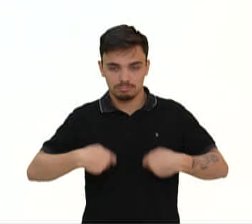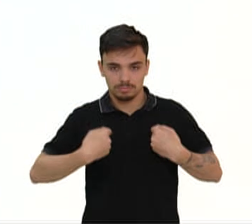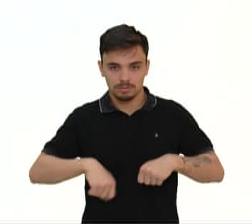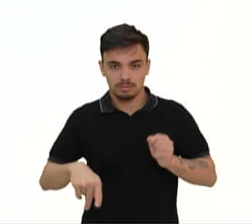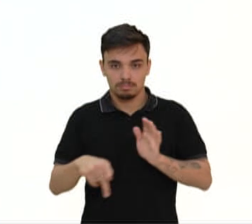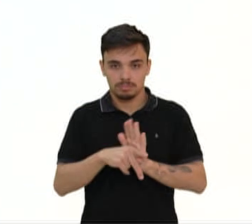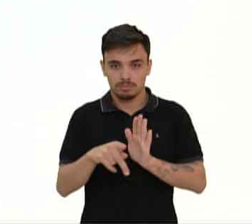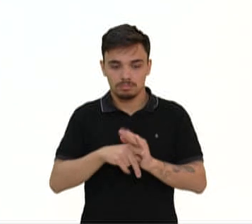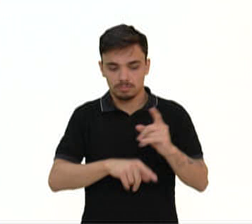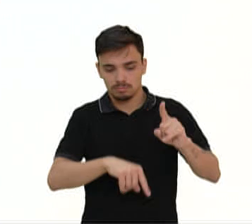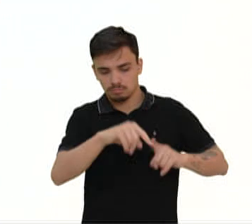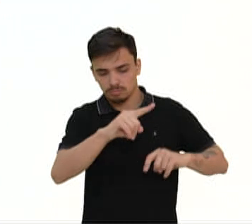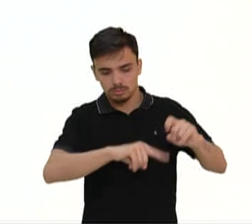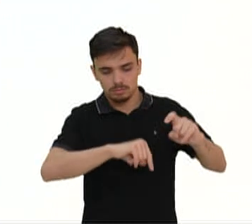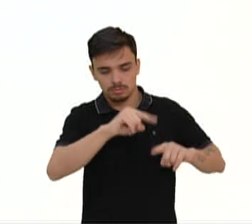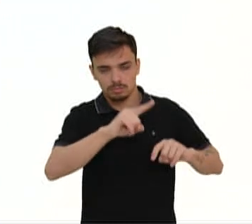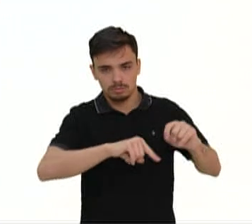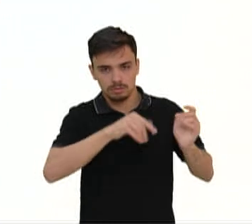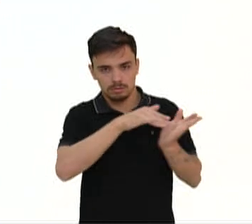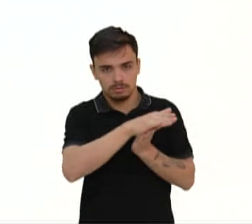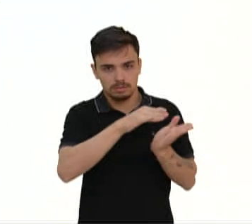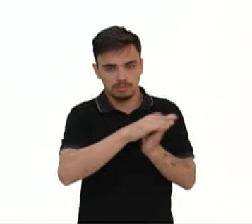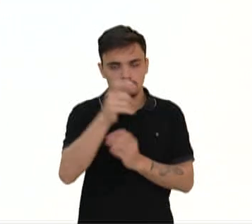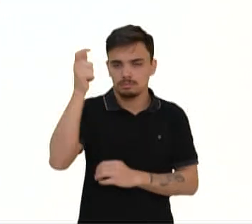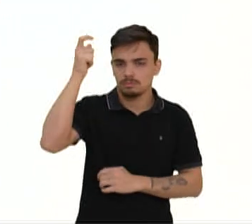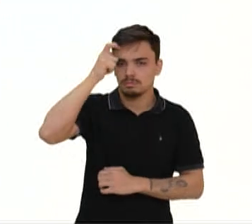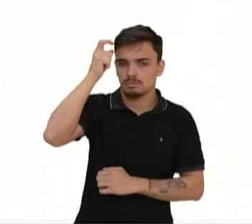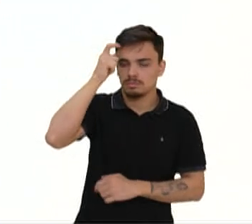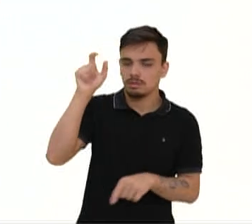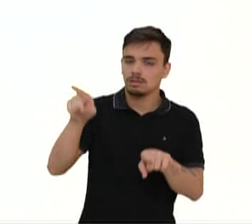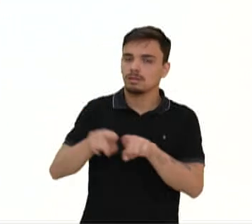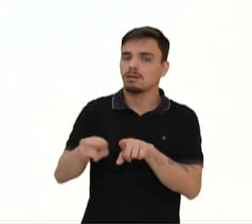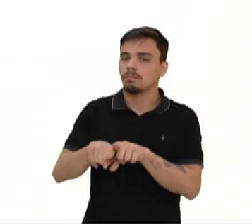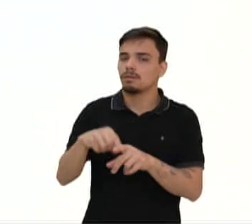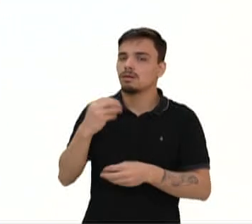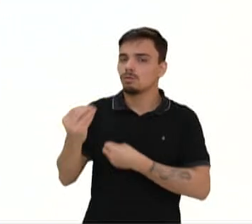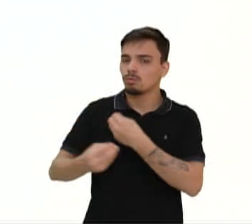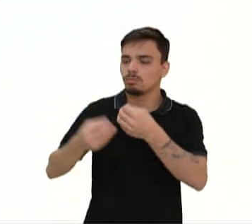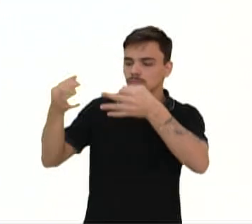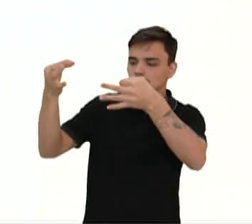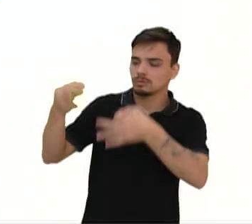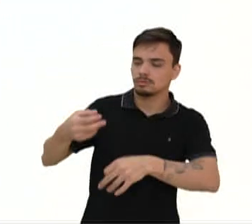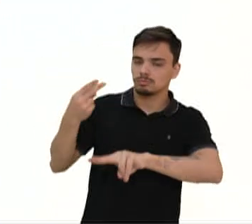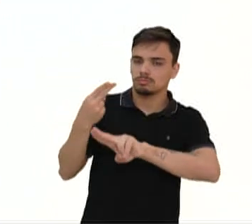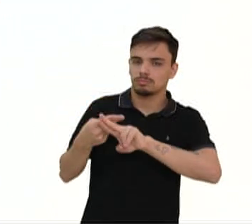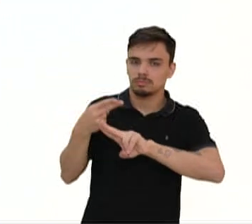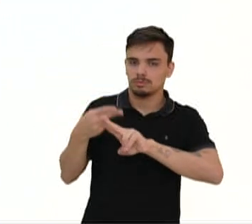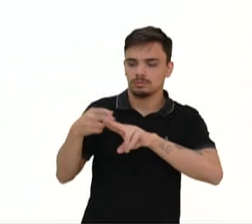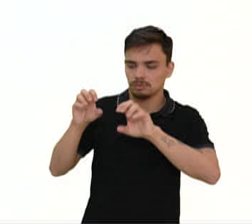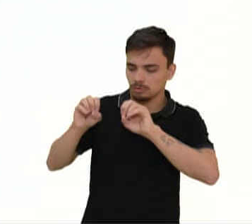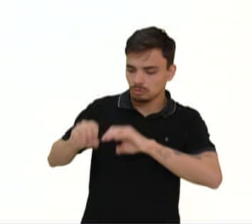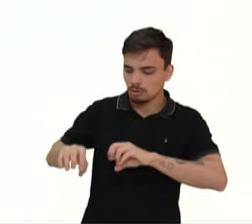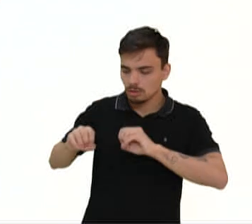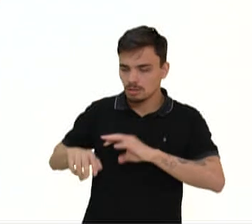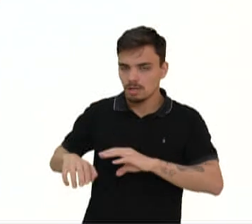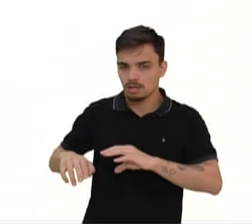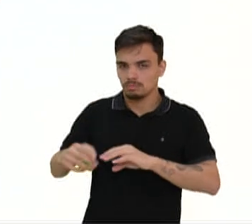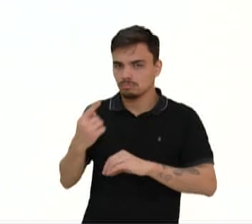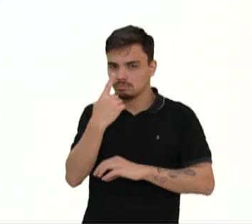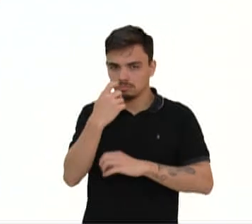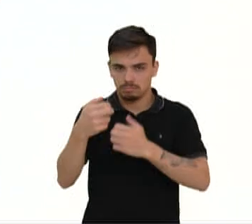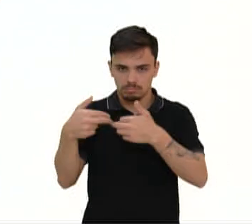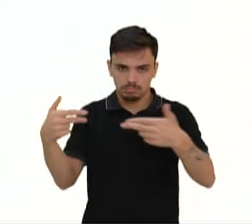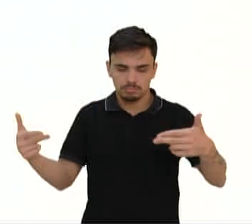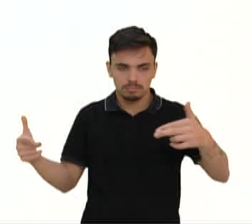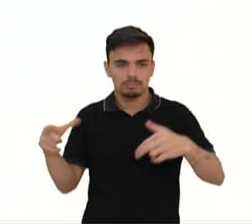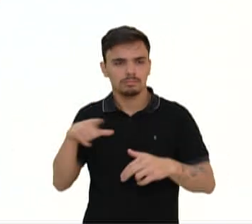necessidade do consumo consciente e a forma adequada do descarte de resíduos. Muito fácil,